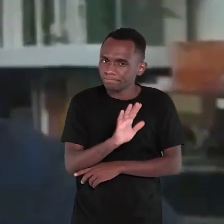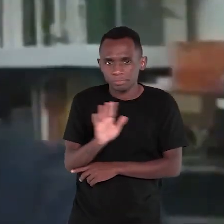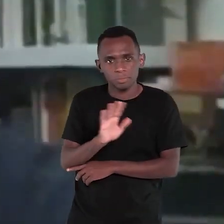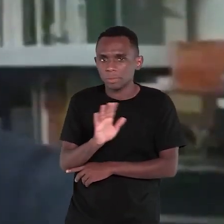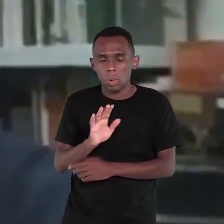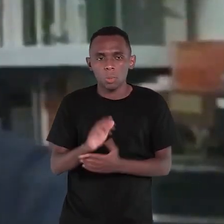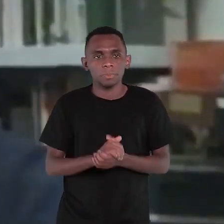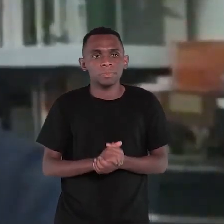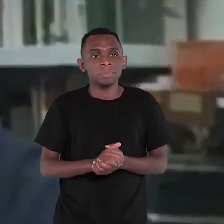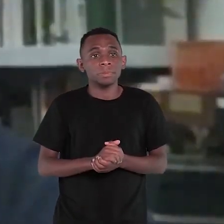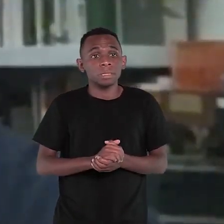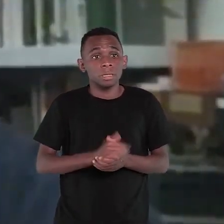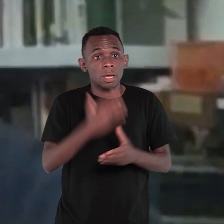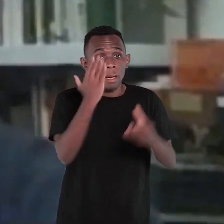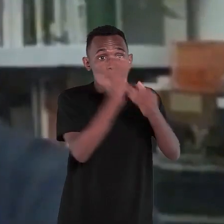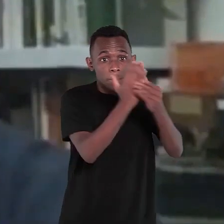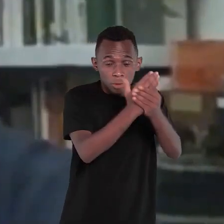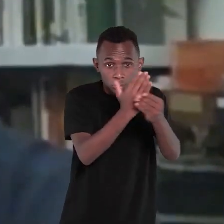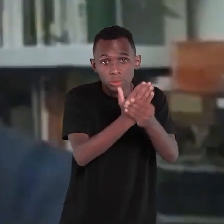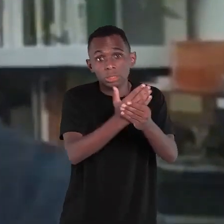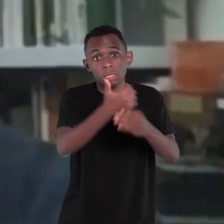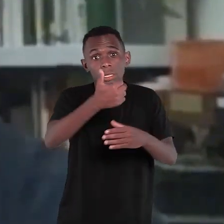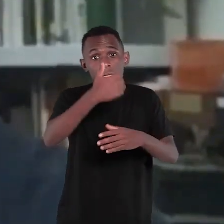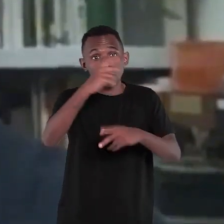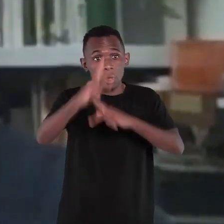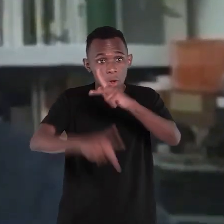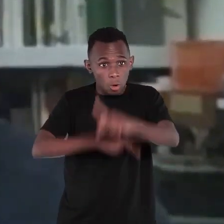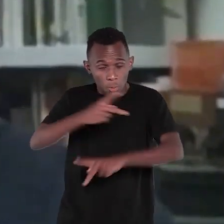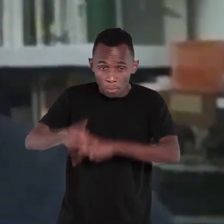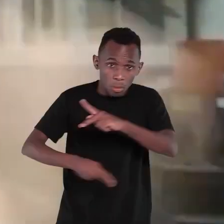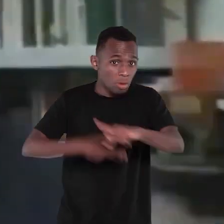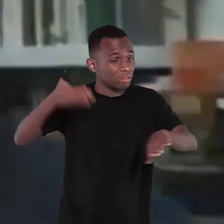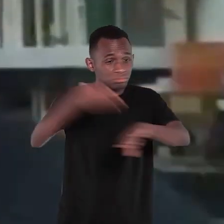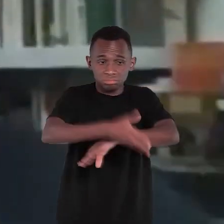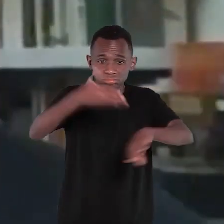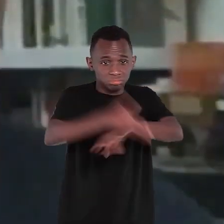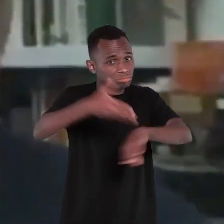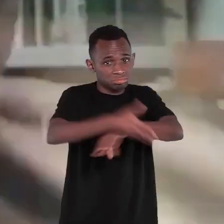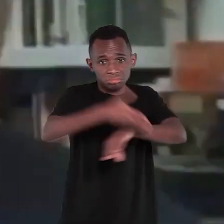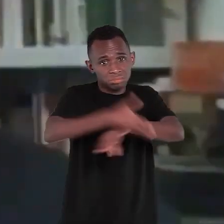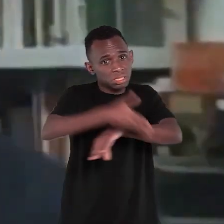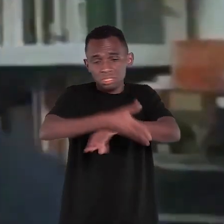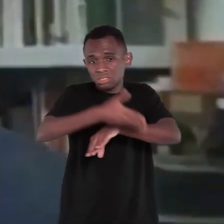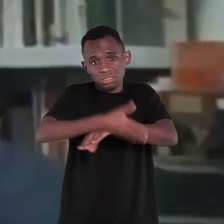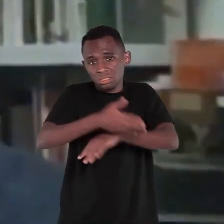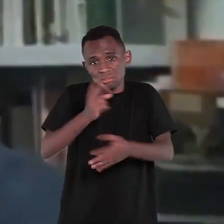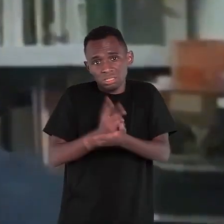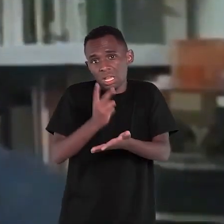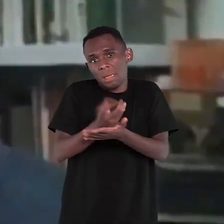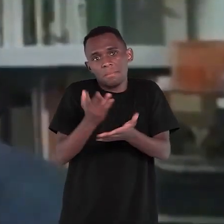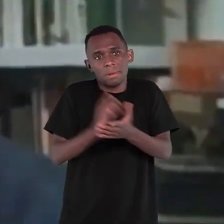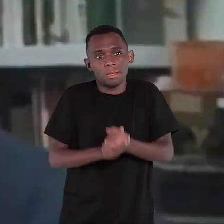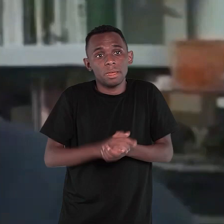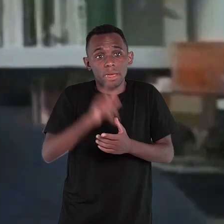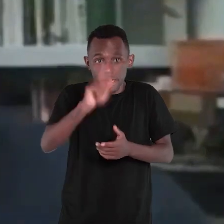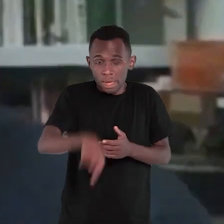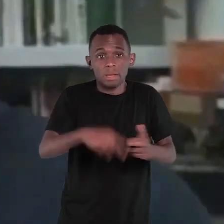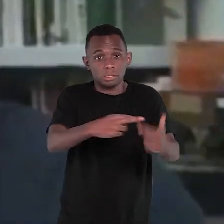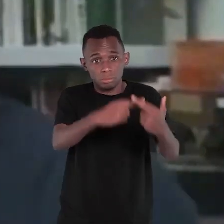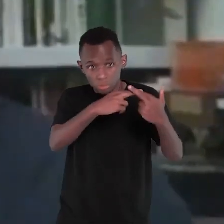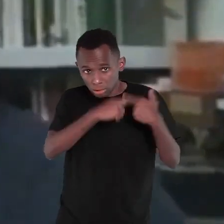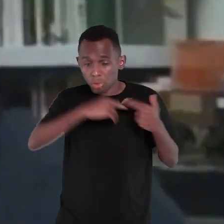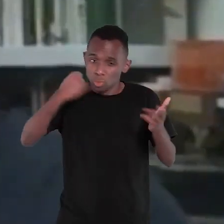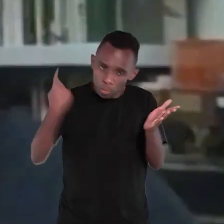nem 1 milhão de leitores. Biblioteca pública tem tantos leitores quantas pessoas entrarem lá querendo ler, né? O compromisso